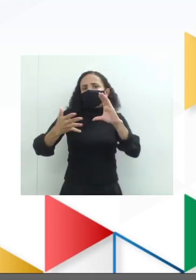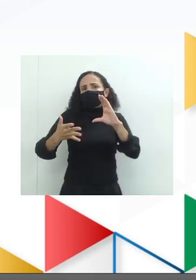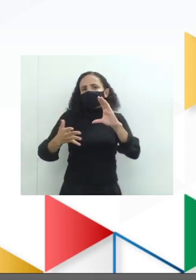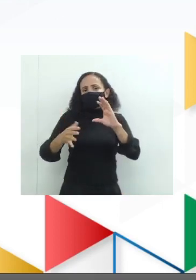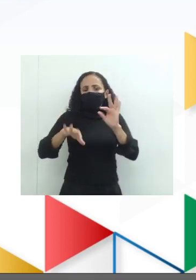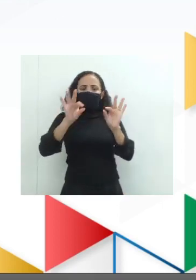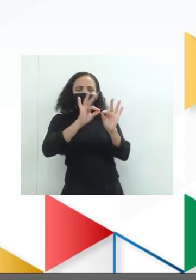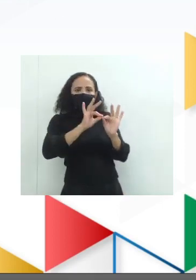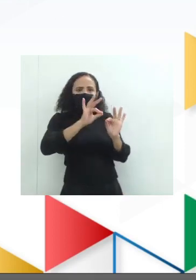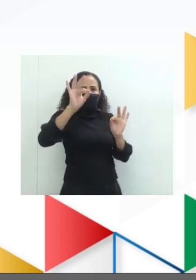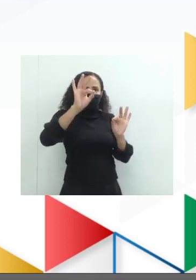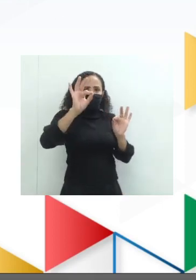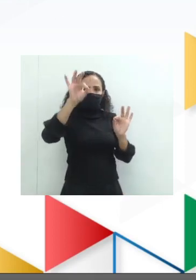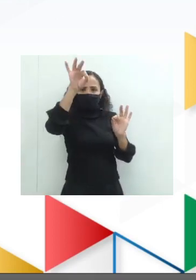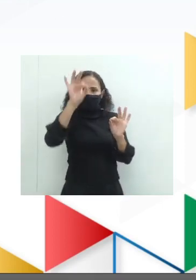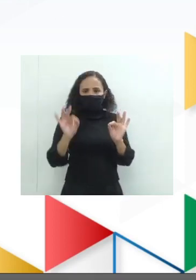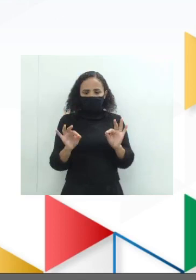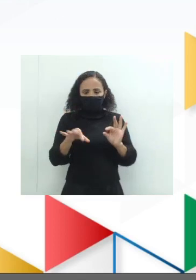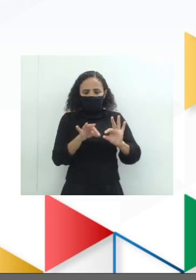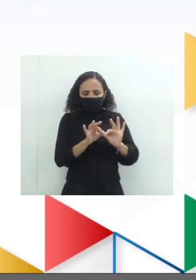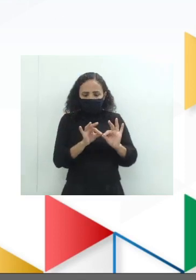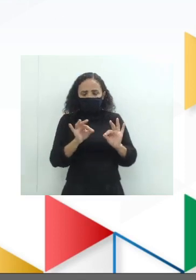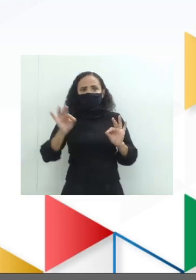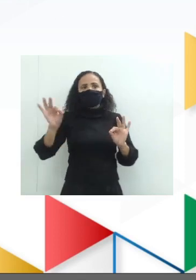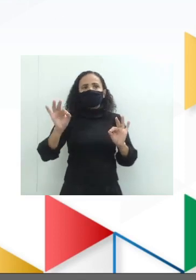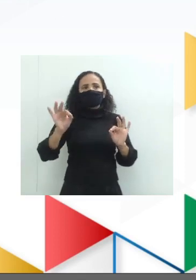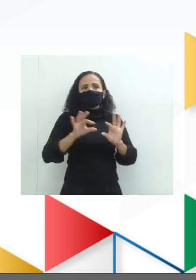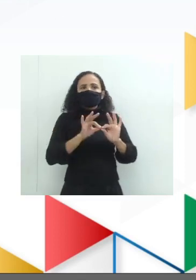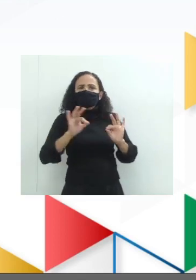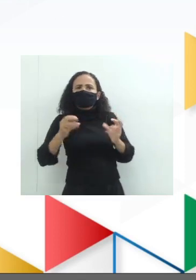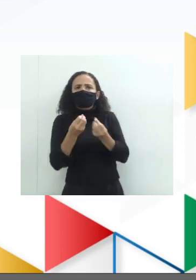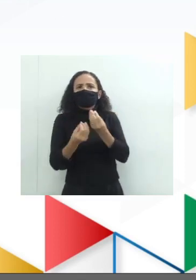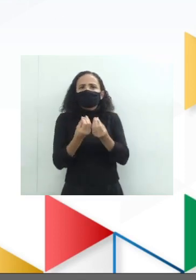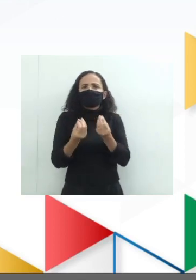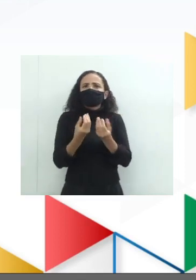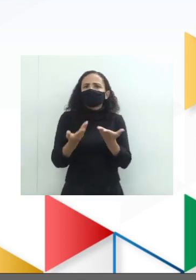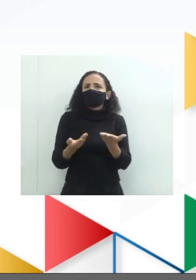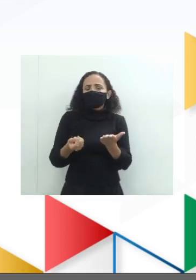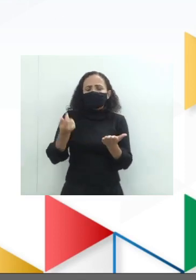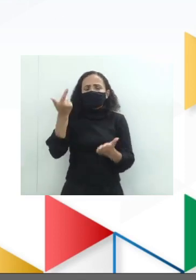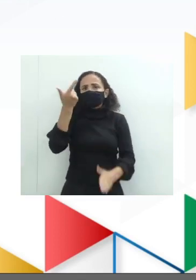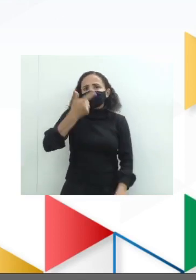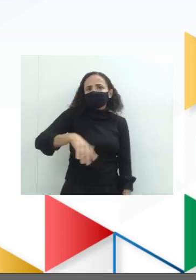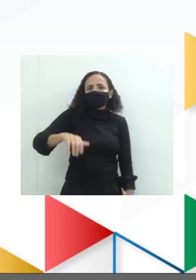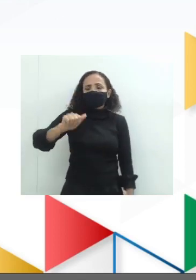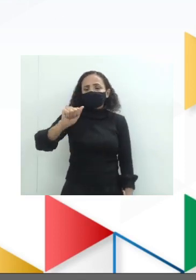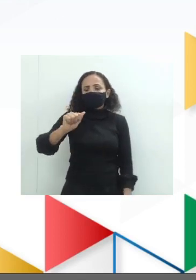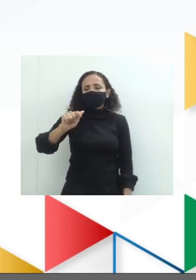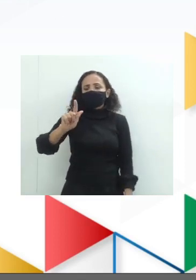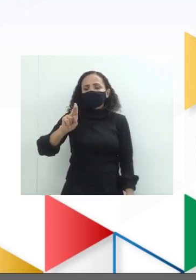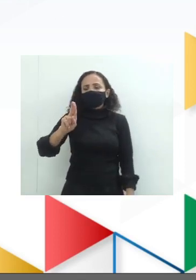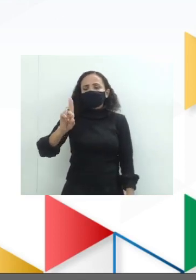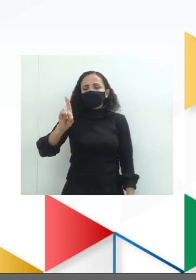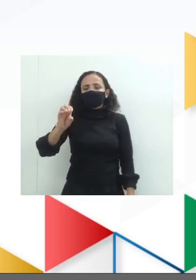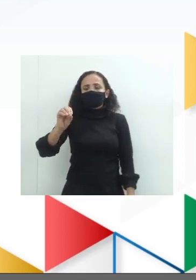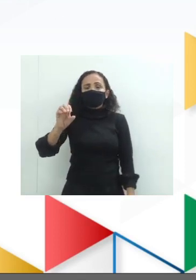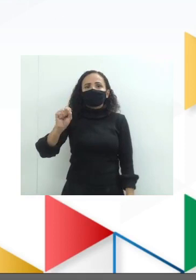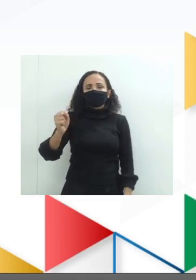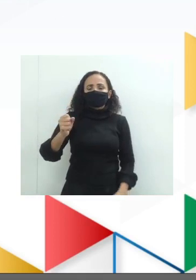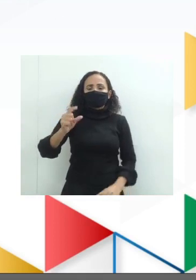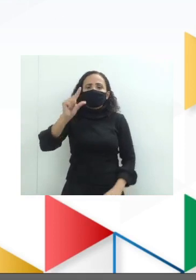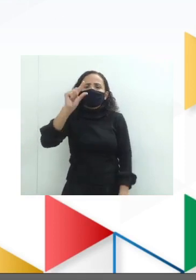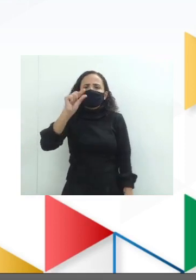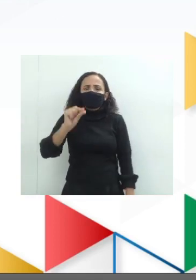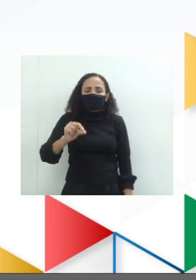cujos ângulos internos são agudos. Vamos recapitular. Agudos, menor que 90